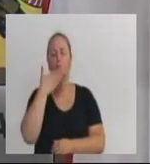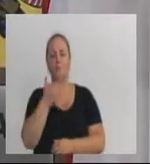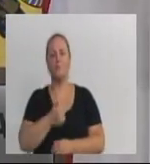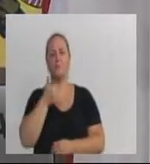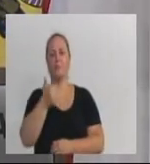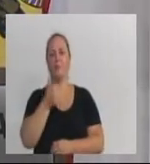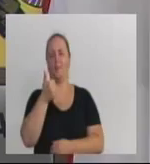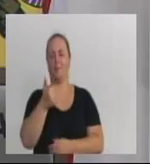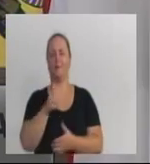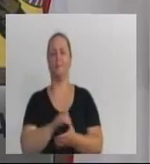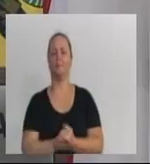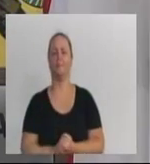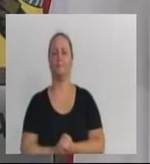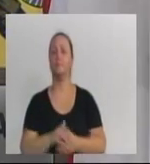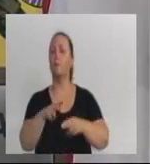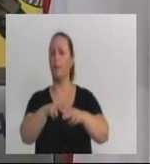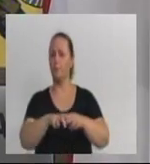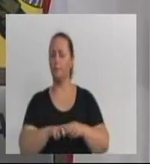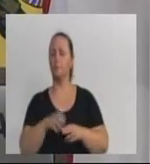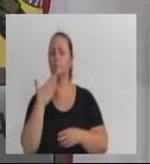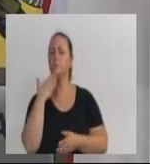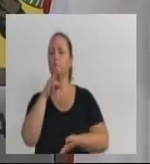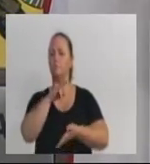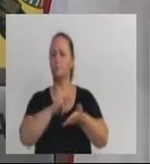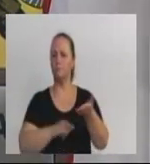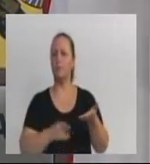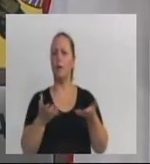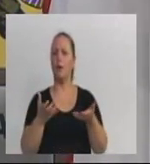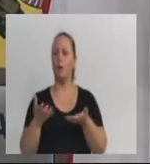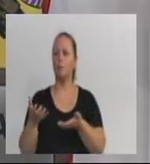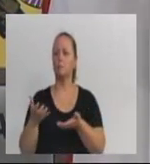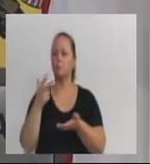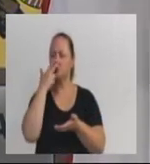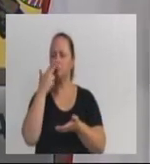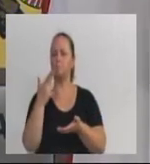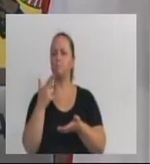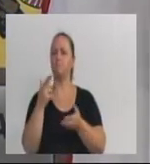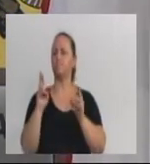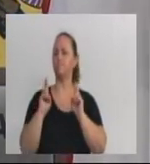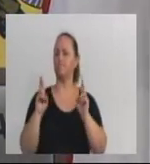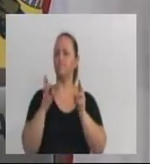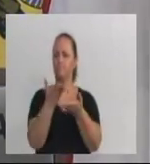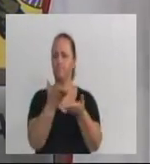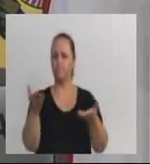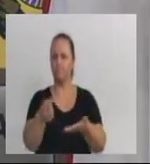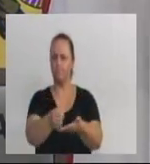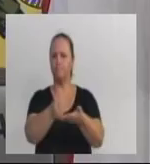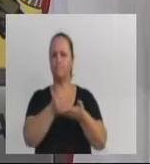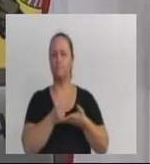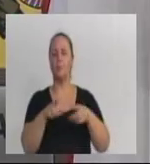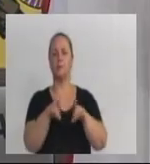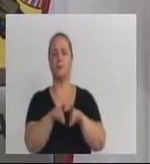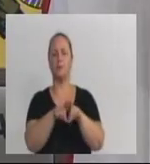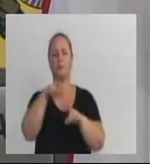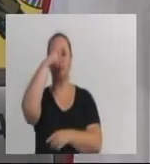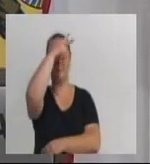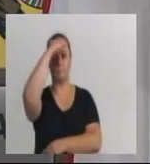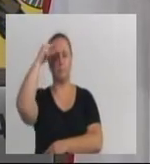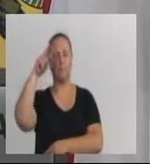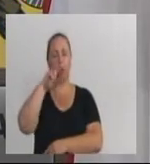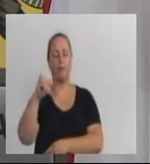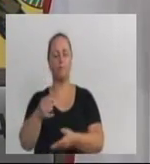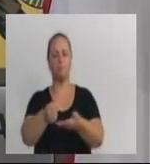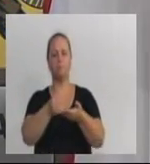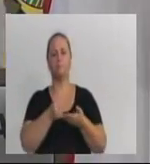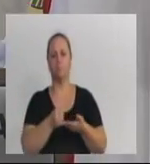esse requerimento, e quero contar com a contribuição de todos os senhores vereadores e com a resposta positiva do Executivo Municipal, a exemplo do que outras cidades têm